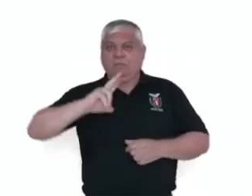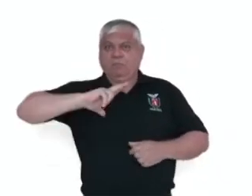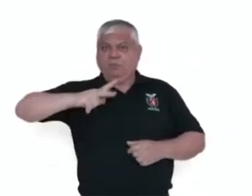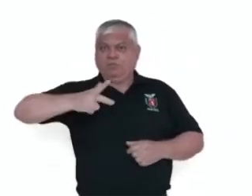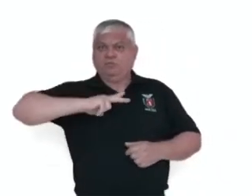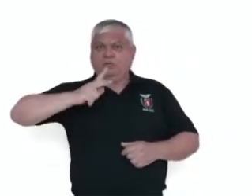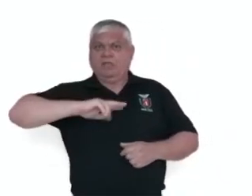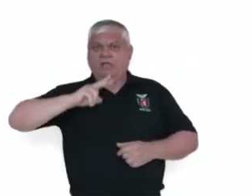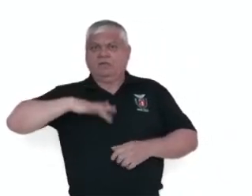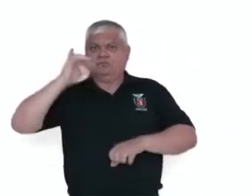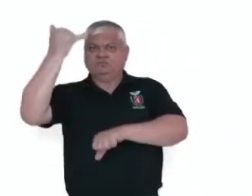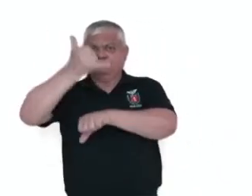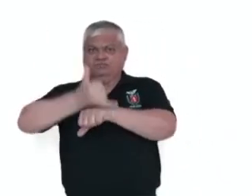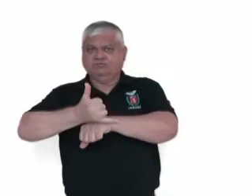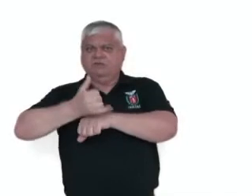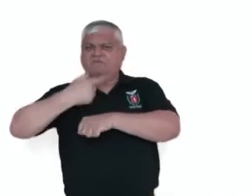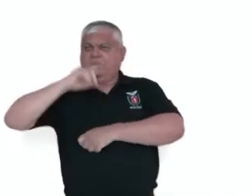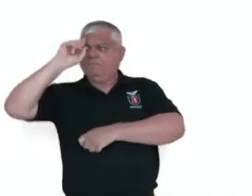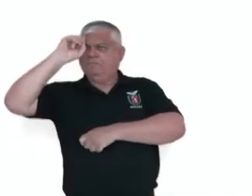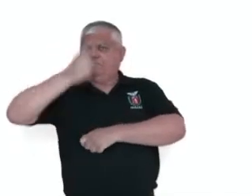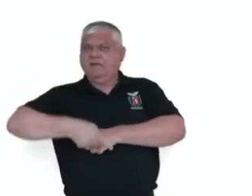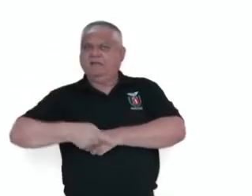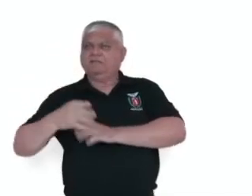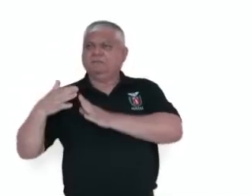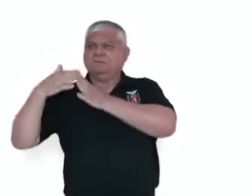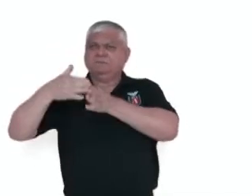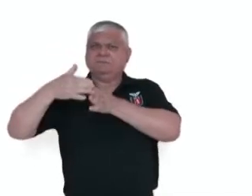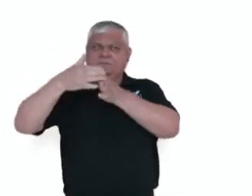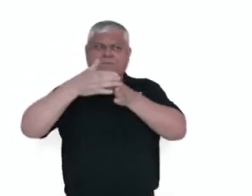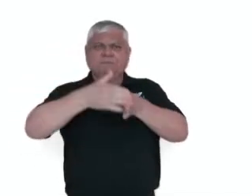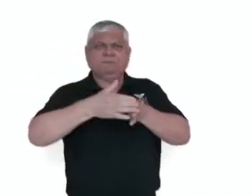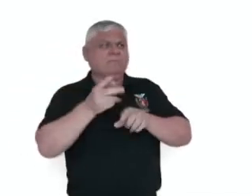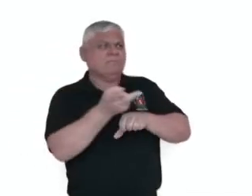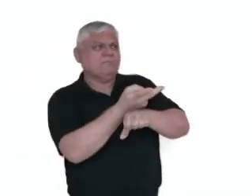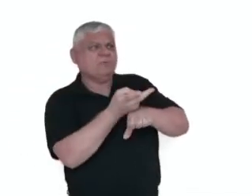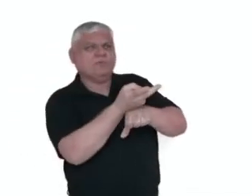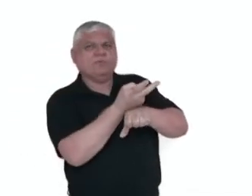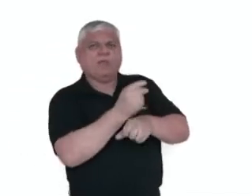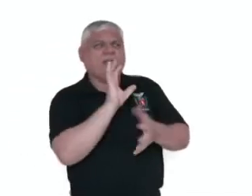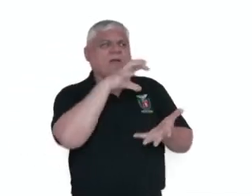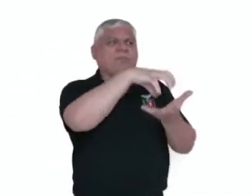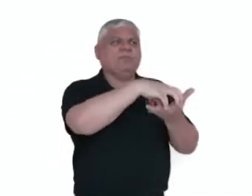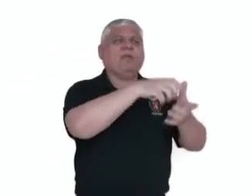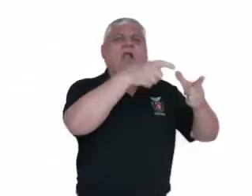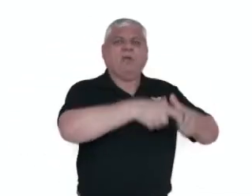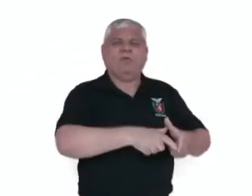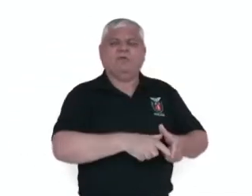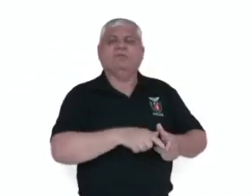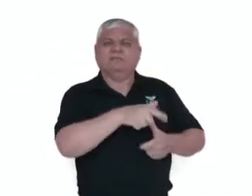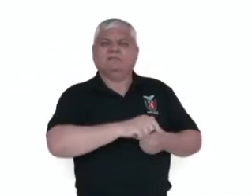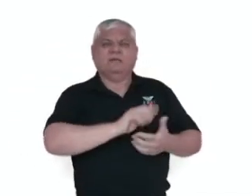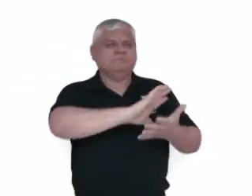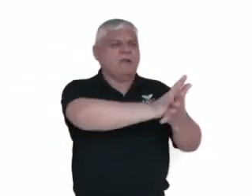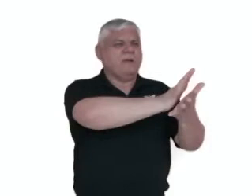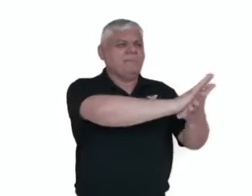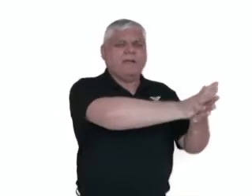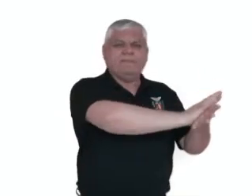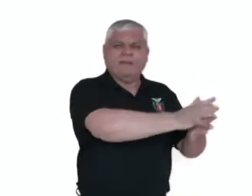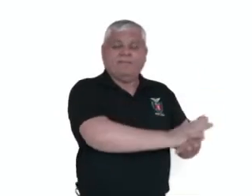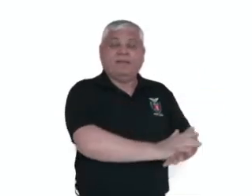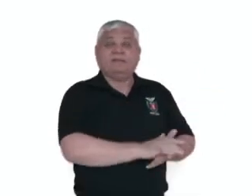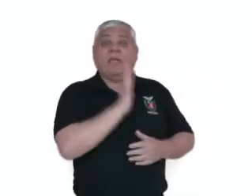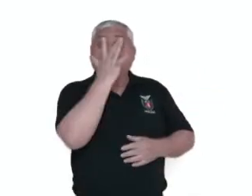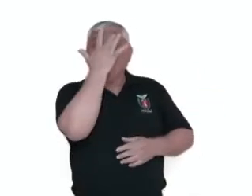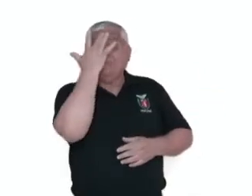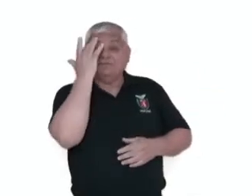enviaram expedições contra esse grande quilombo. Várias delas foram derrotadas pelos quilombolas, que eram as pessoas que